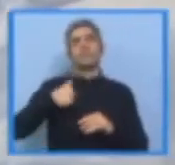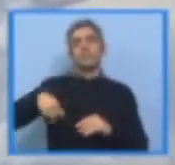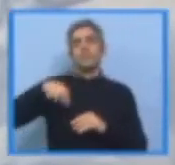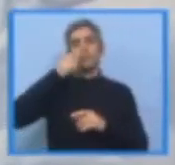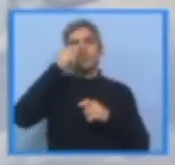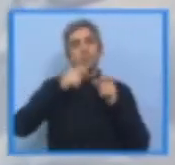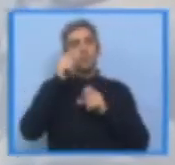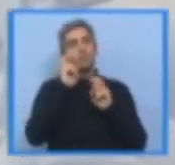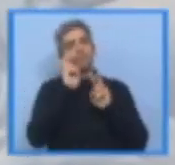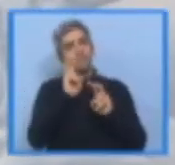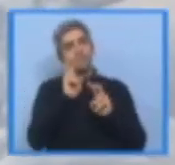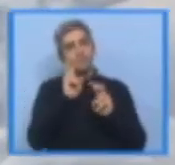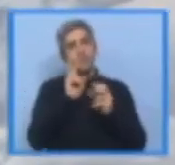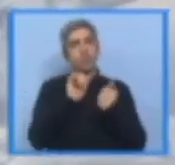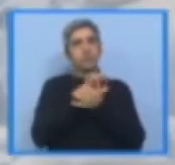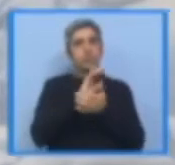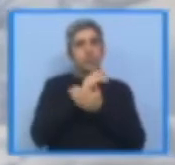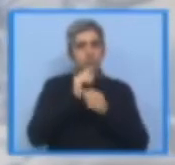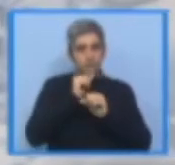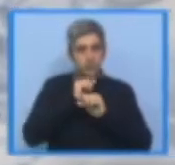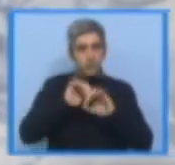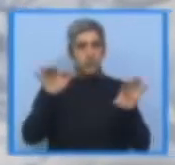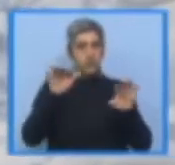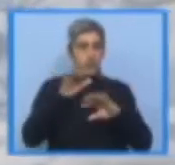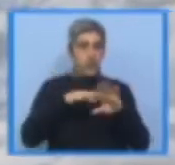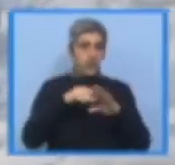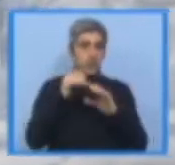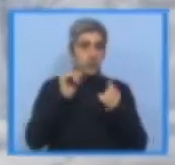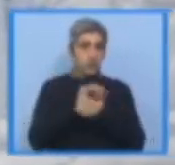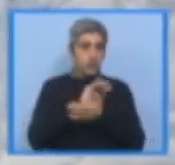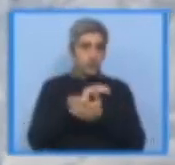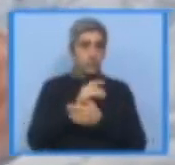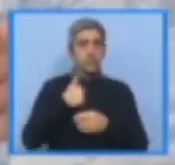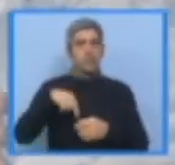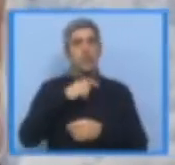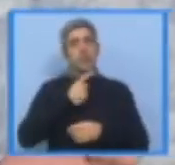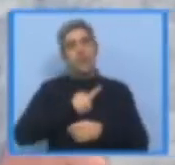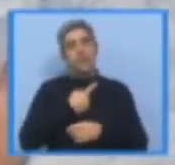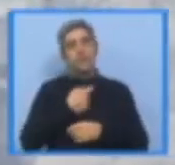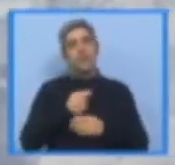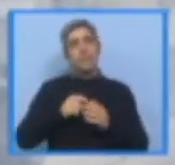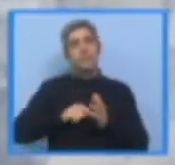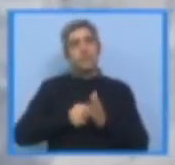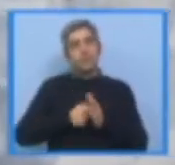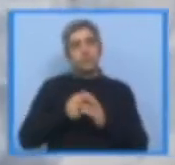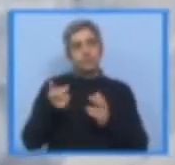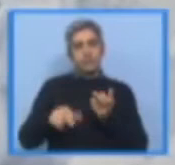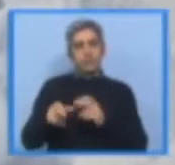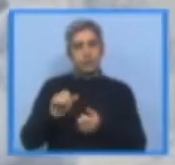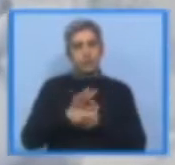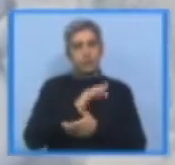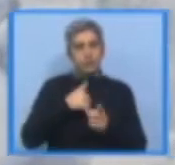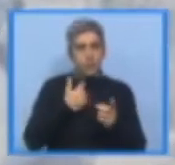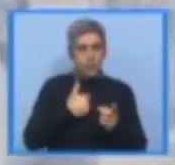dos médias, dos produtos que o jornalista faz, se devem comportar diante das pressões que têm os próprios